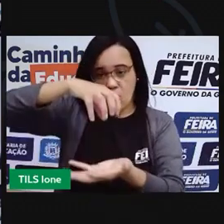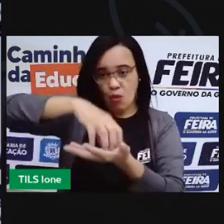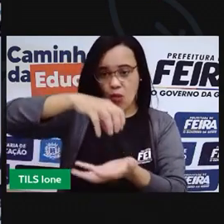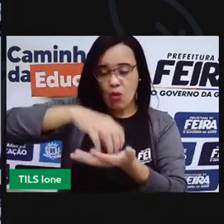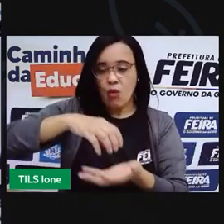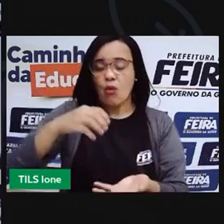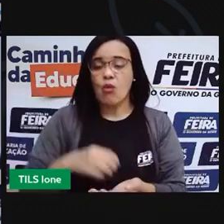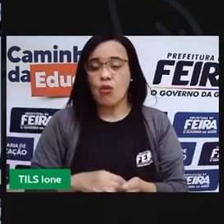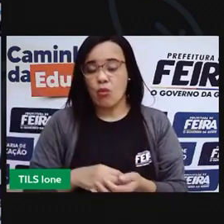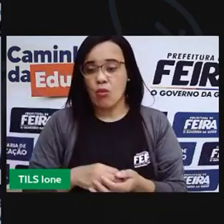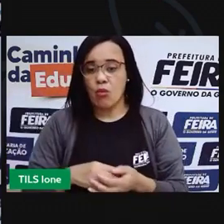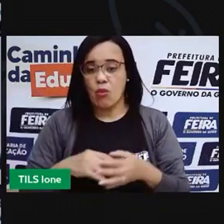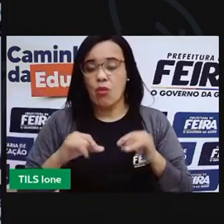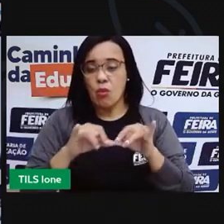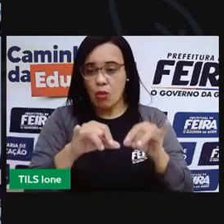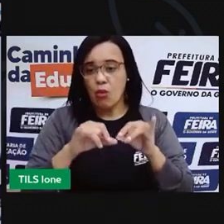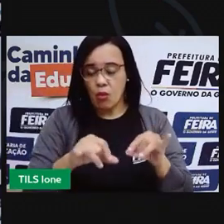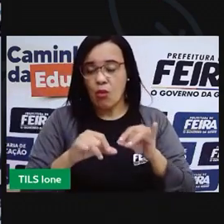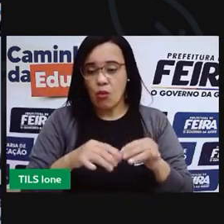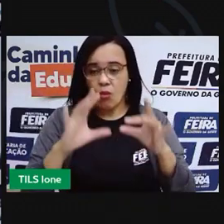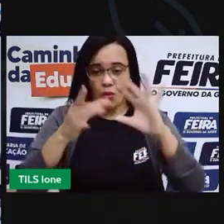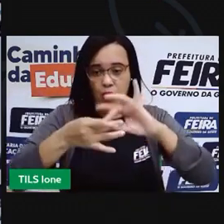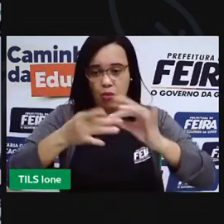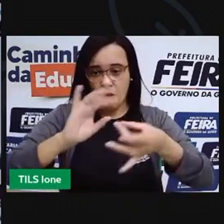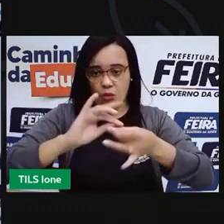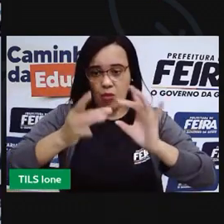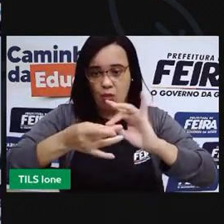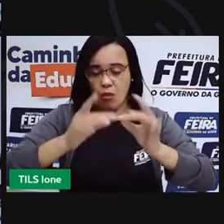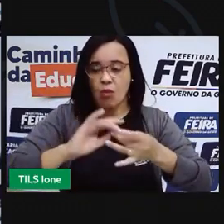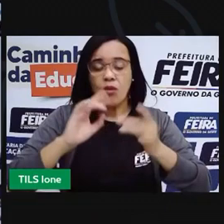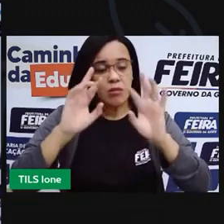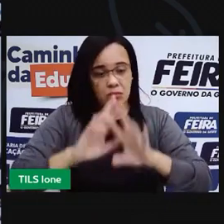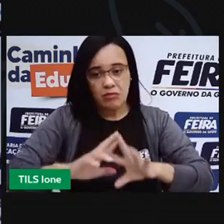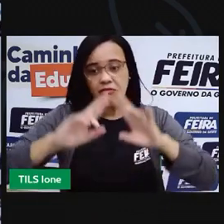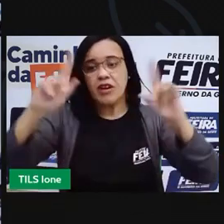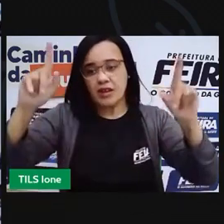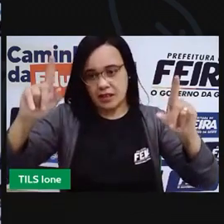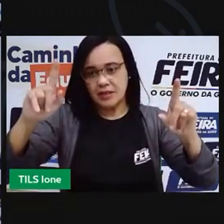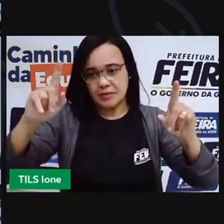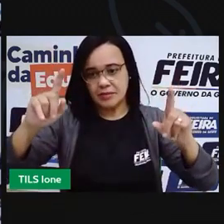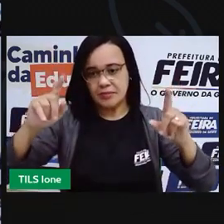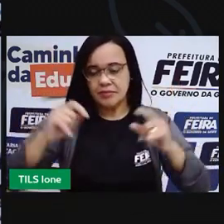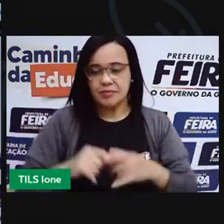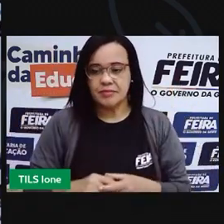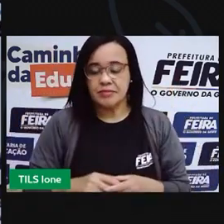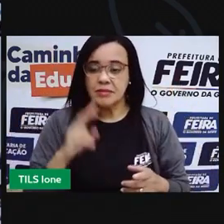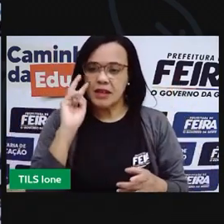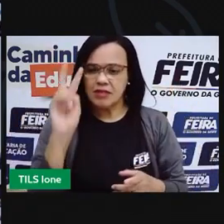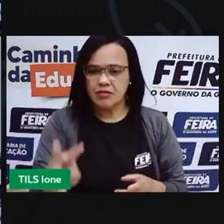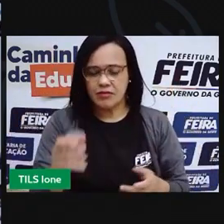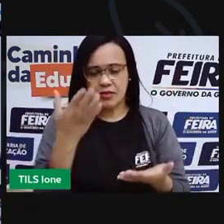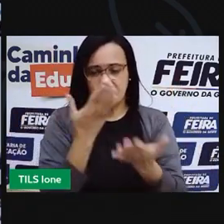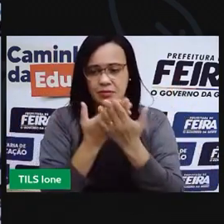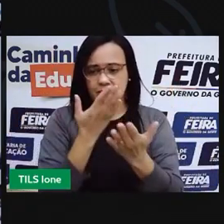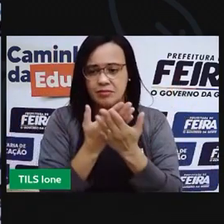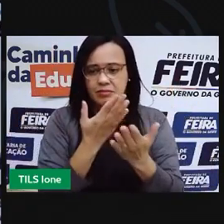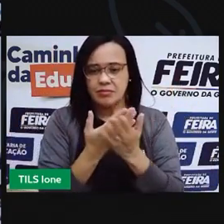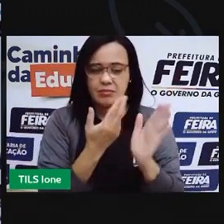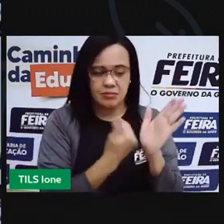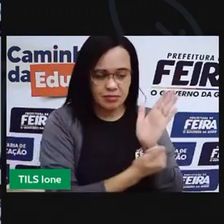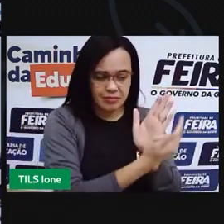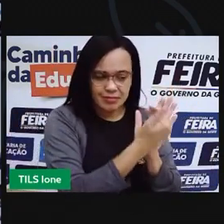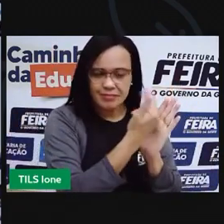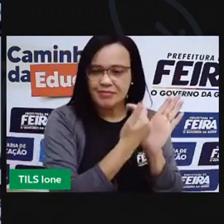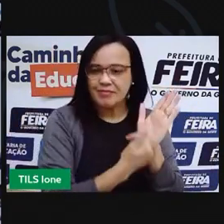a gente vai ver que o formato das janelas e das portas são totalmente diferentes. Nós vimos durante a aula as figuras planas,